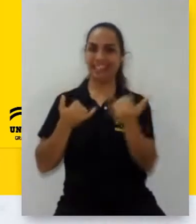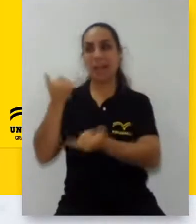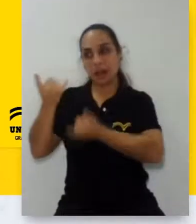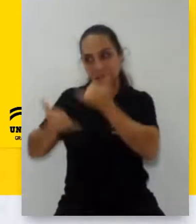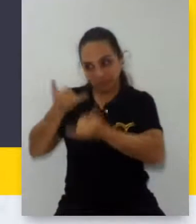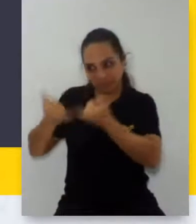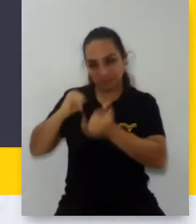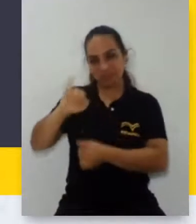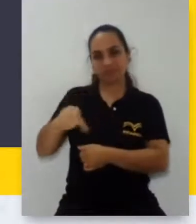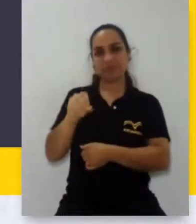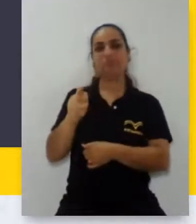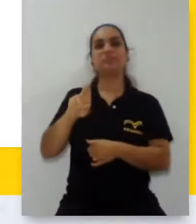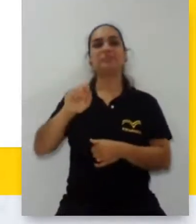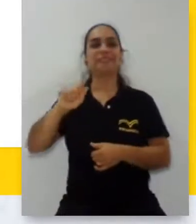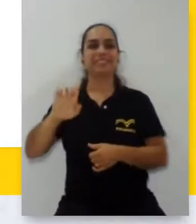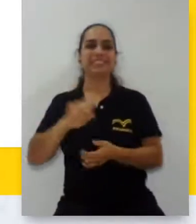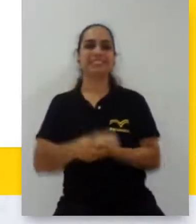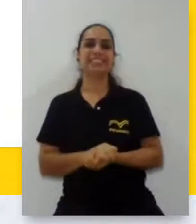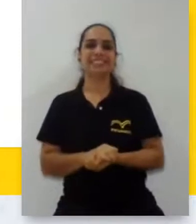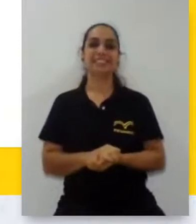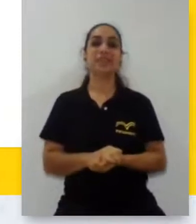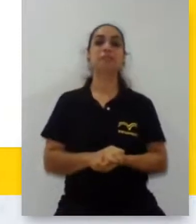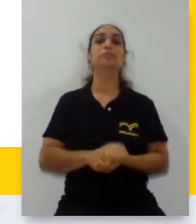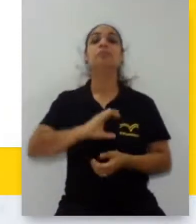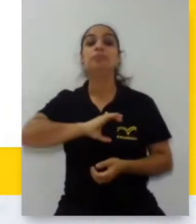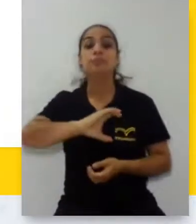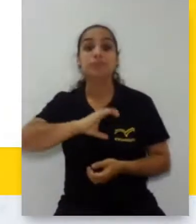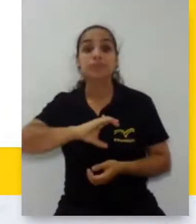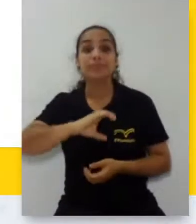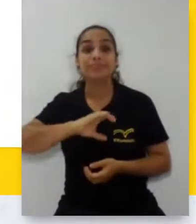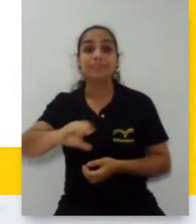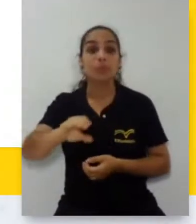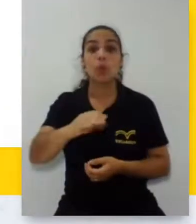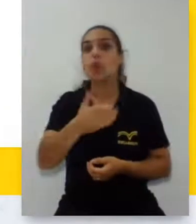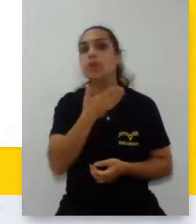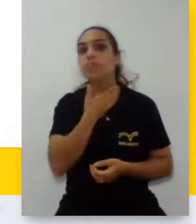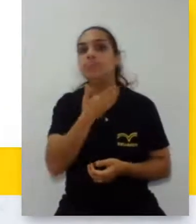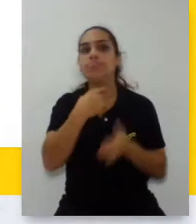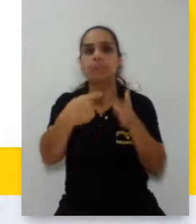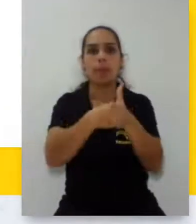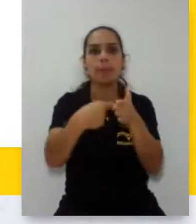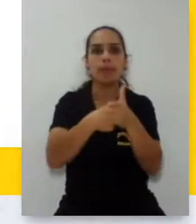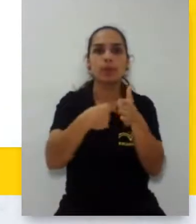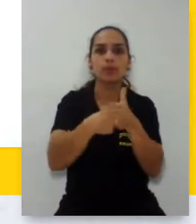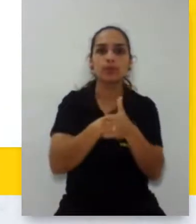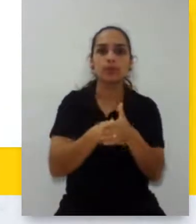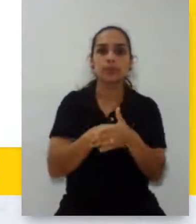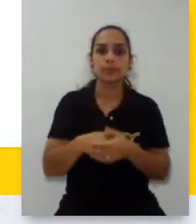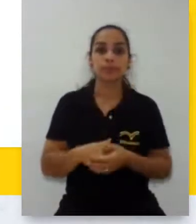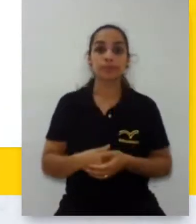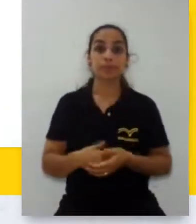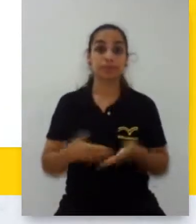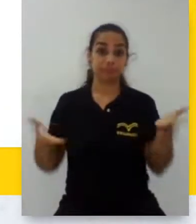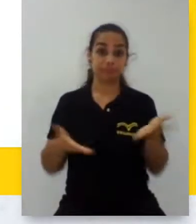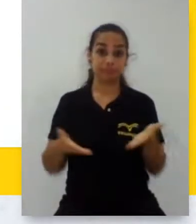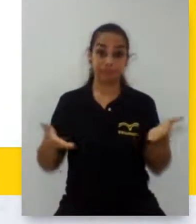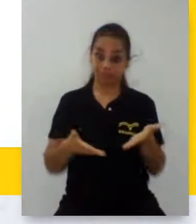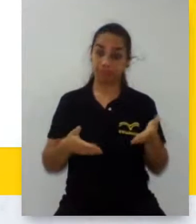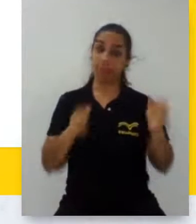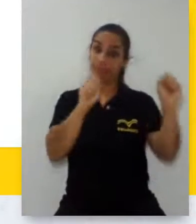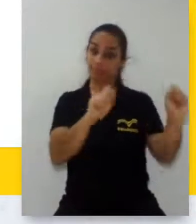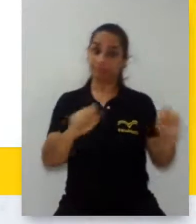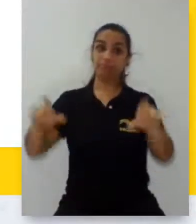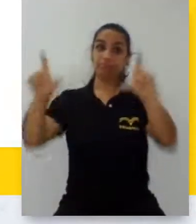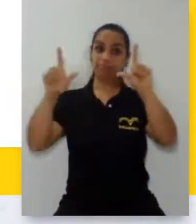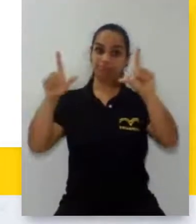Mas, Mike, se você tiver alguma coisa aí do pessoal do chat, por favor, coloque, tá? Agora nós vamos para a mensagem aqui que eu quero colocar das recomendações